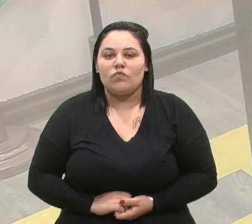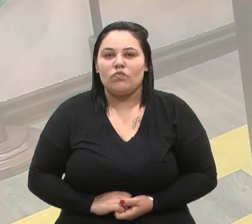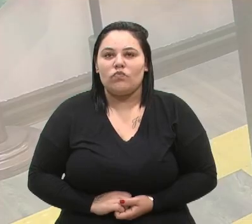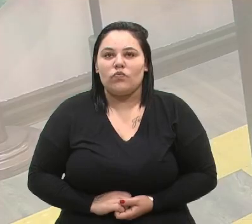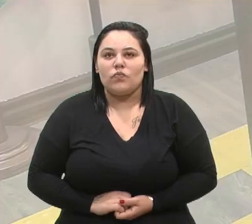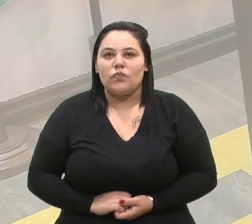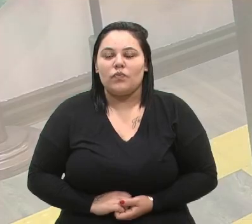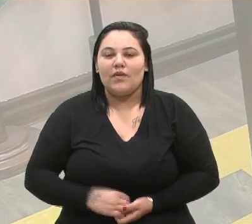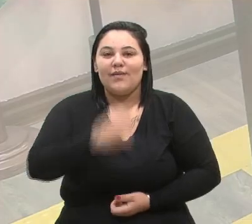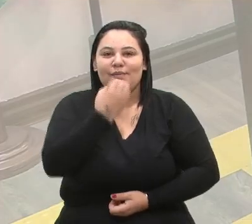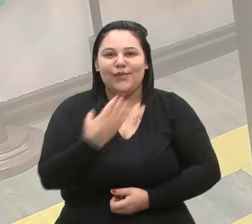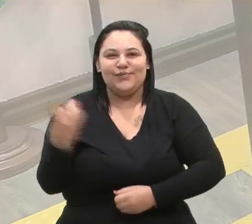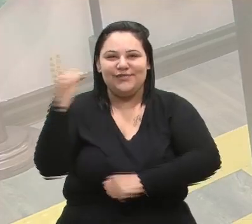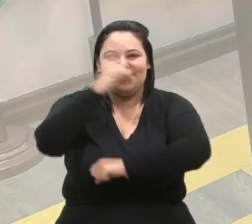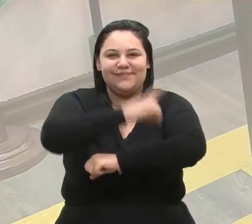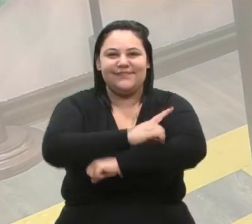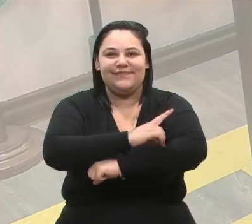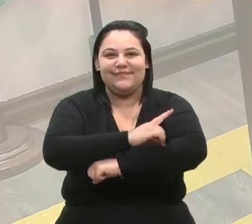Bom dia,